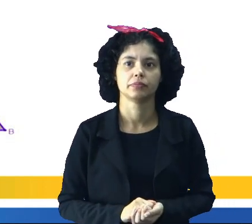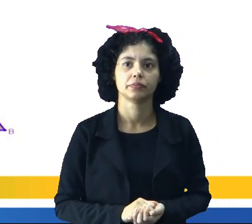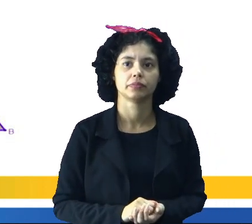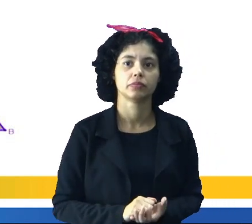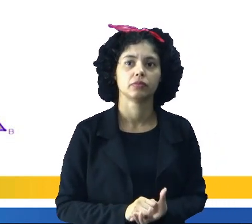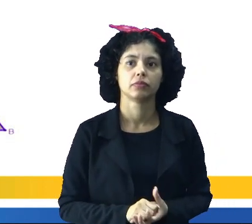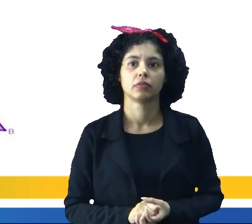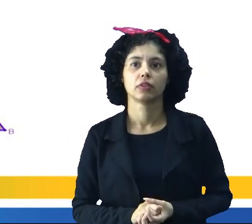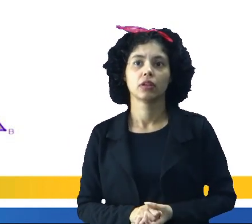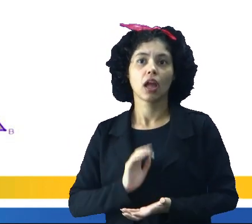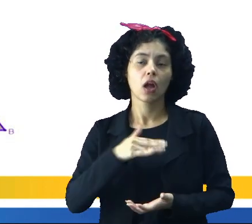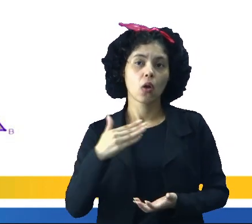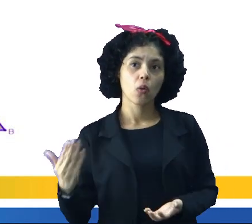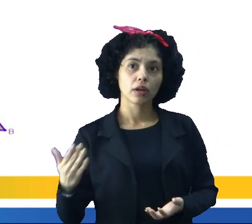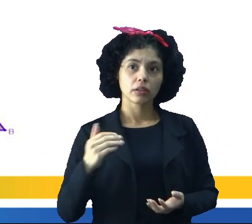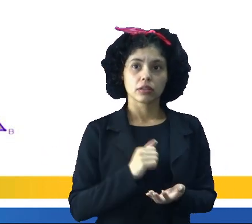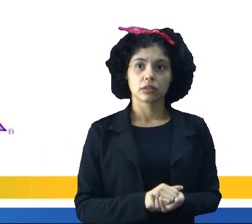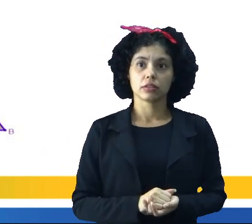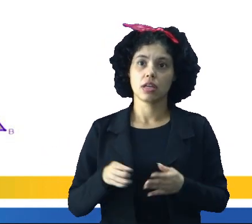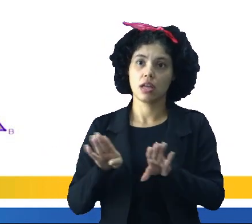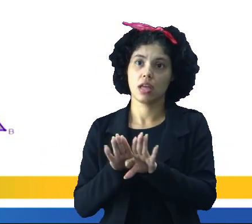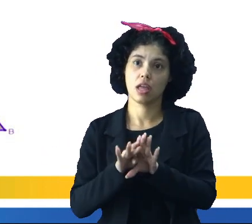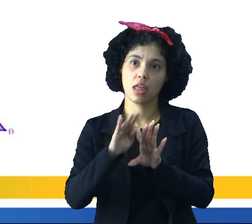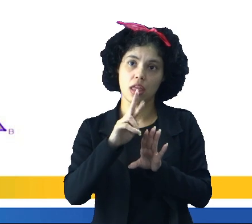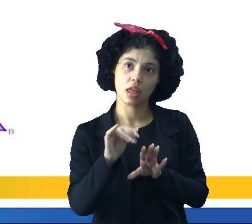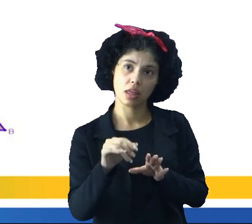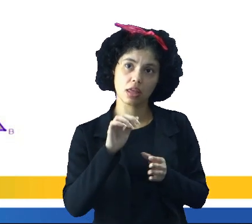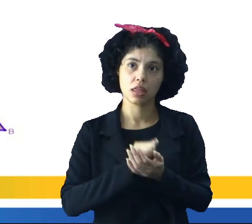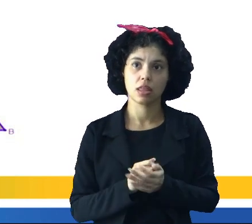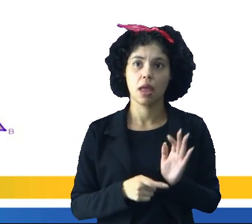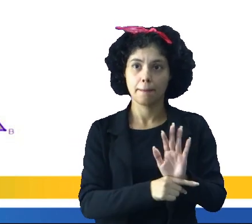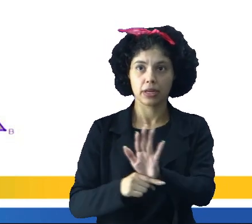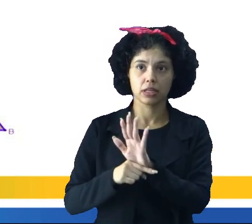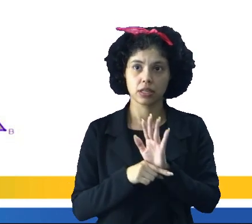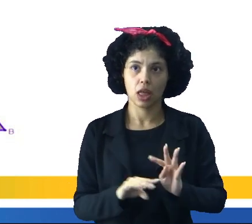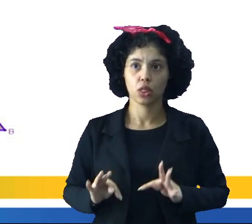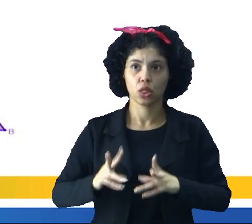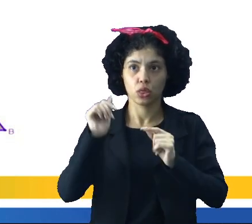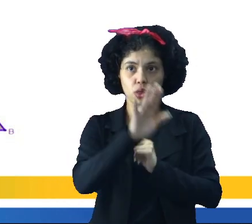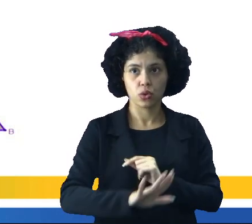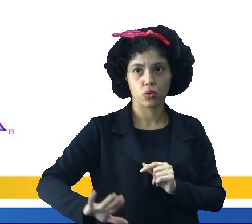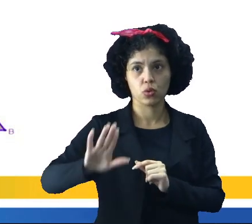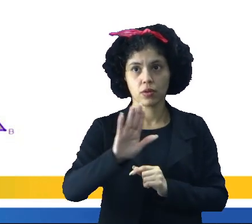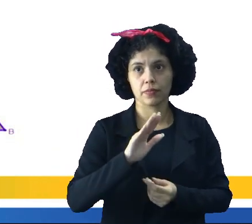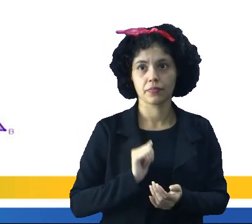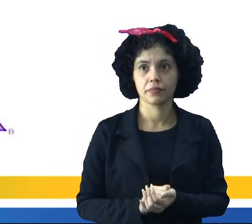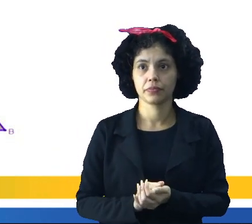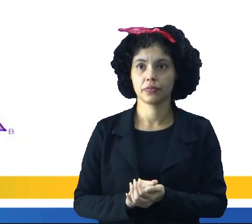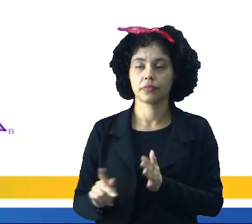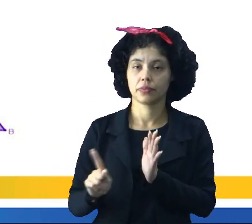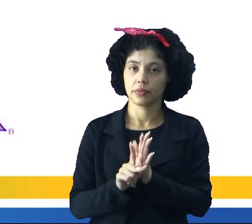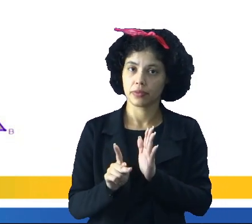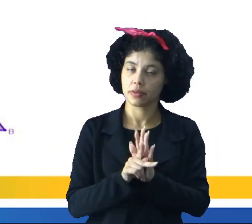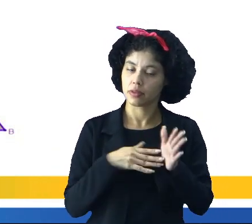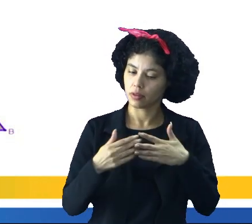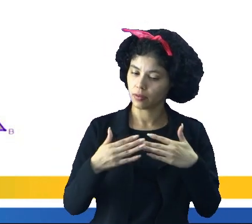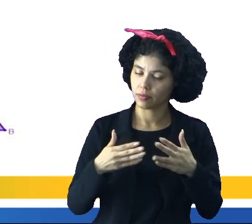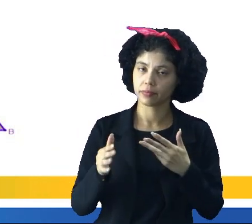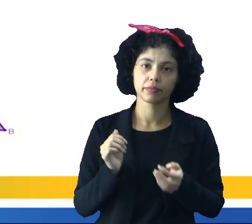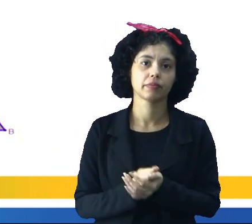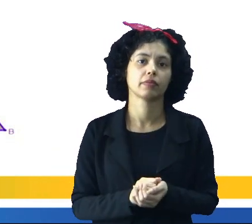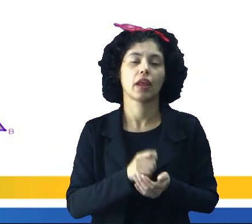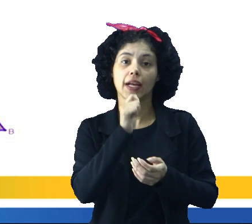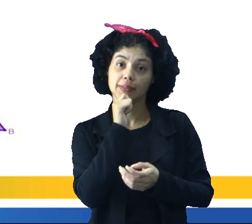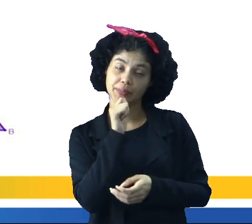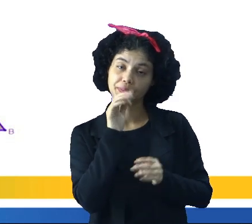lá em cima. Quando um triângulo é equilátero, ele apresenta todas as propriedades de um triângulo qualquer.